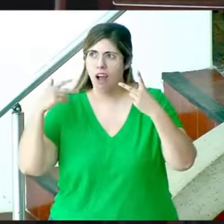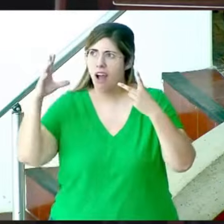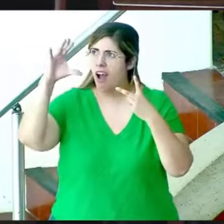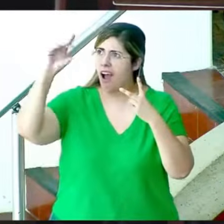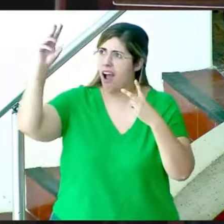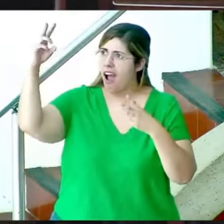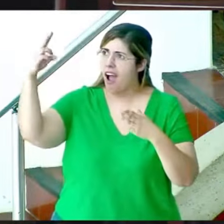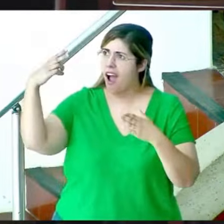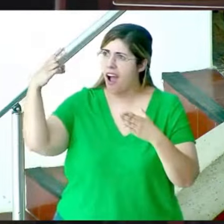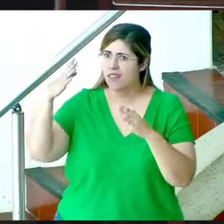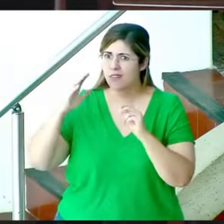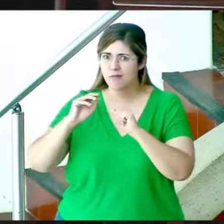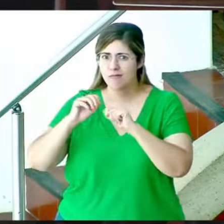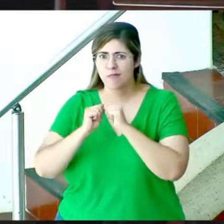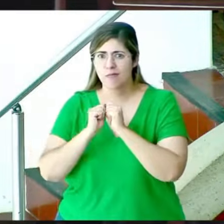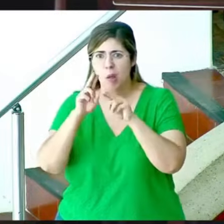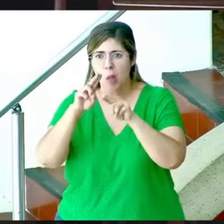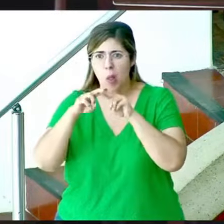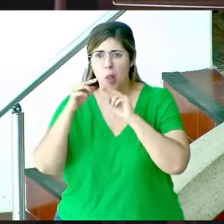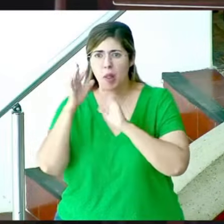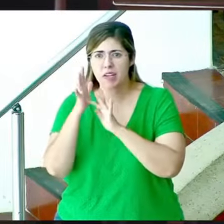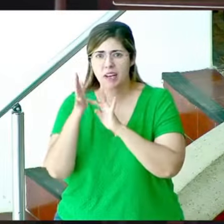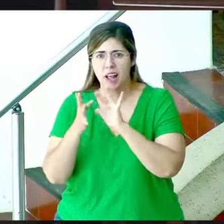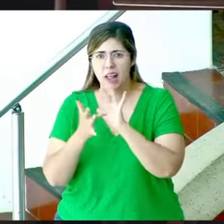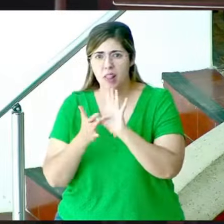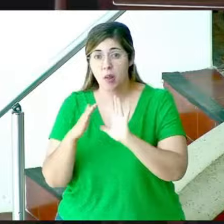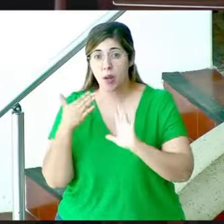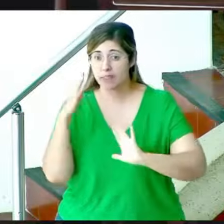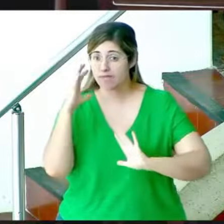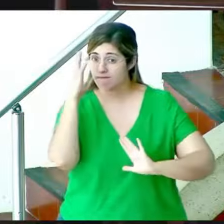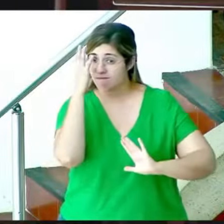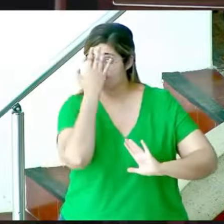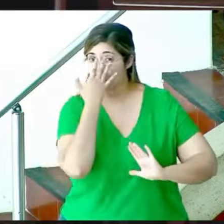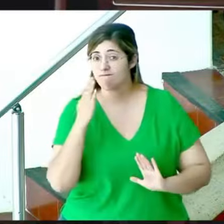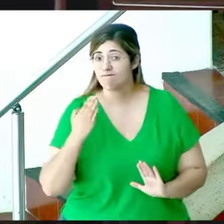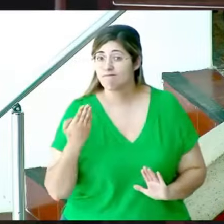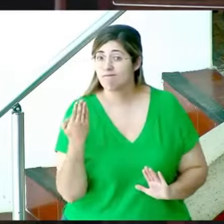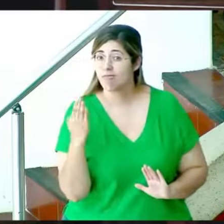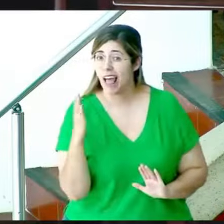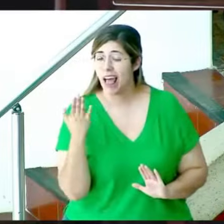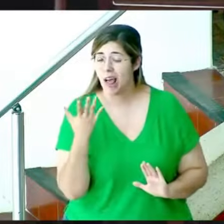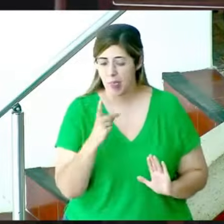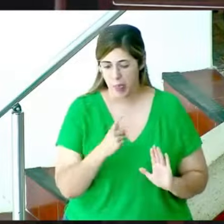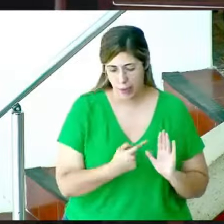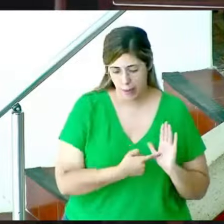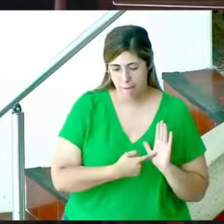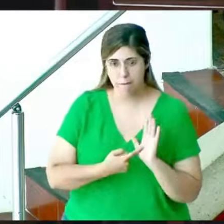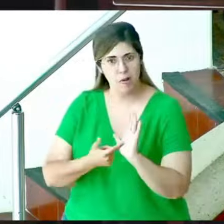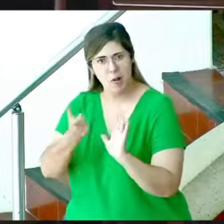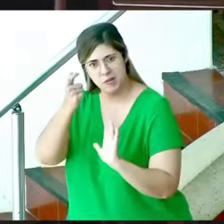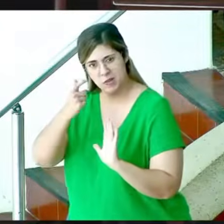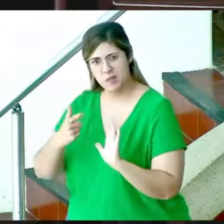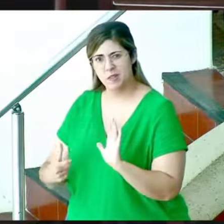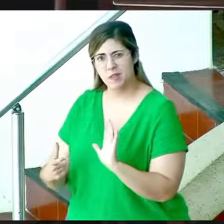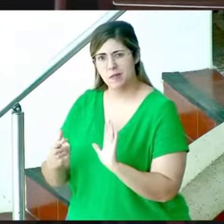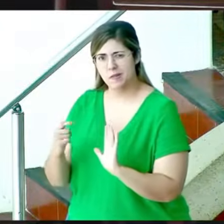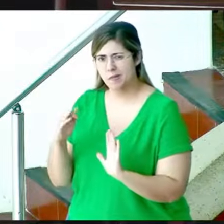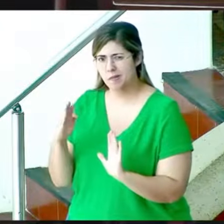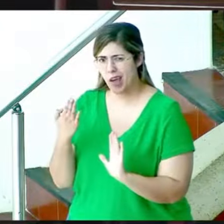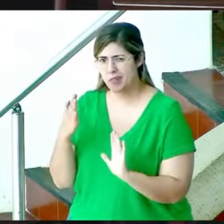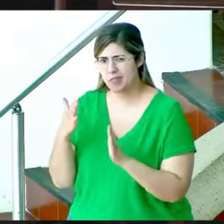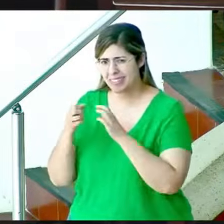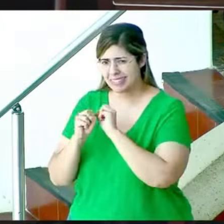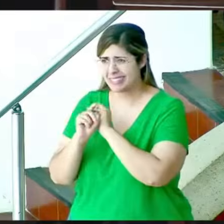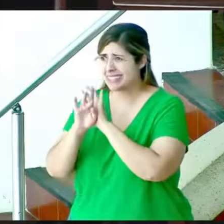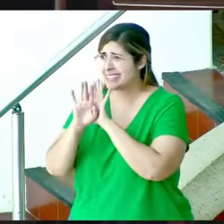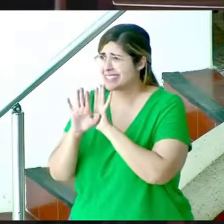através dele. Quando isso acontece, aí eu estou com um problema na glorificação. Por isso a pergunta,